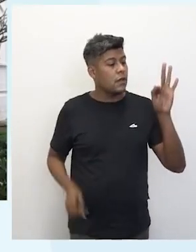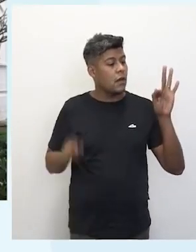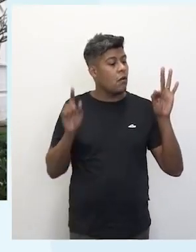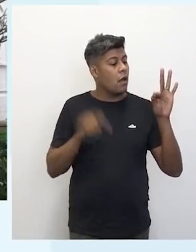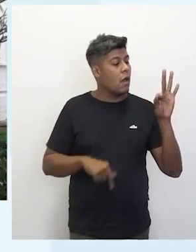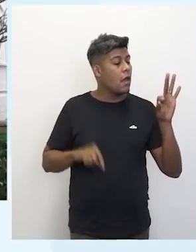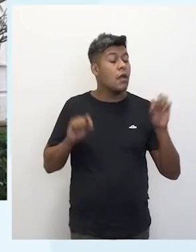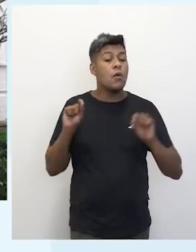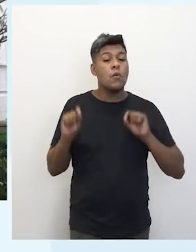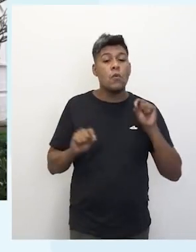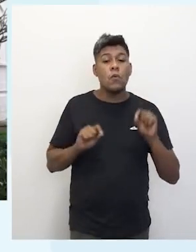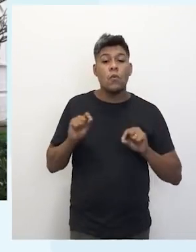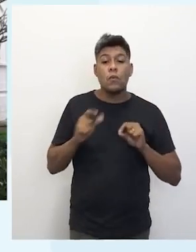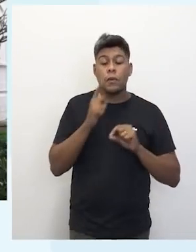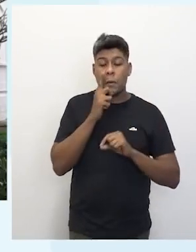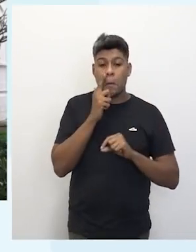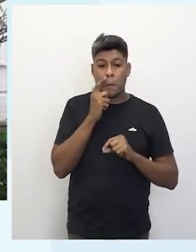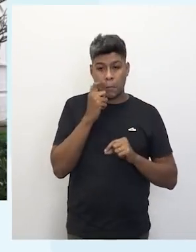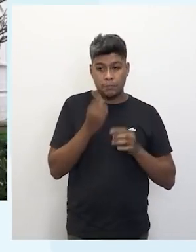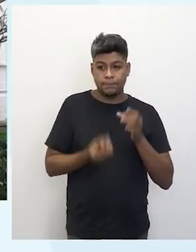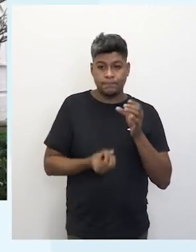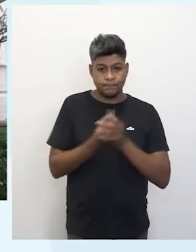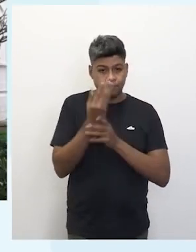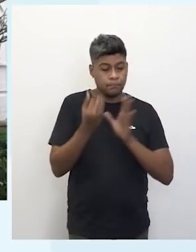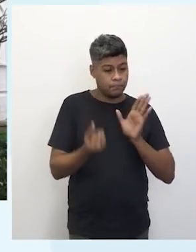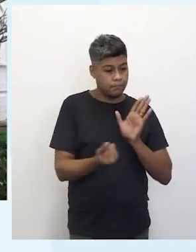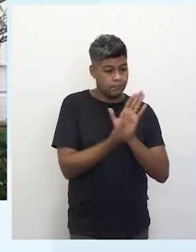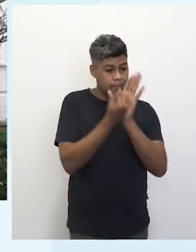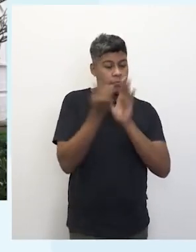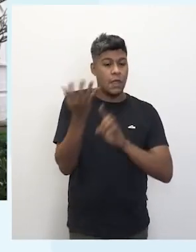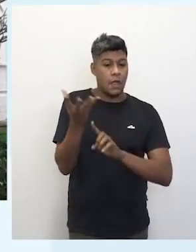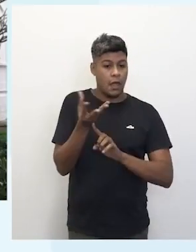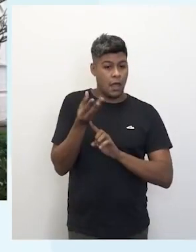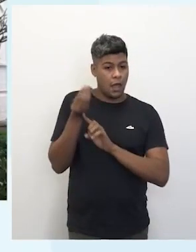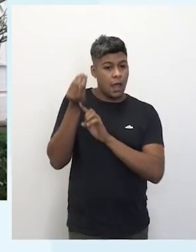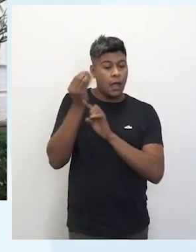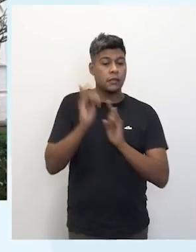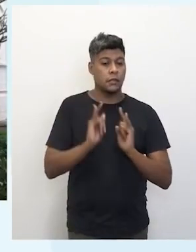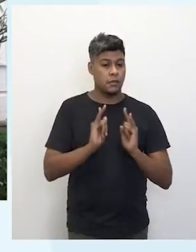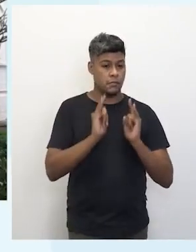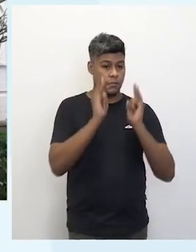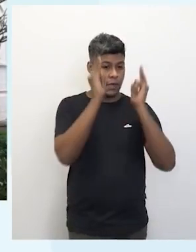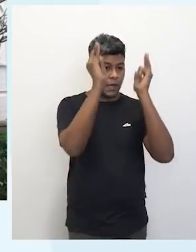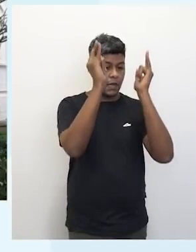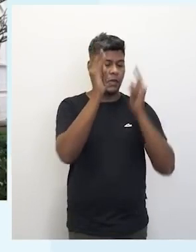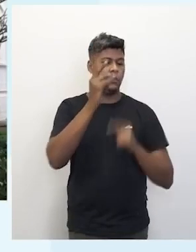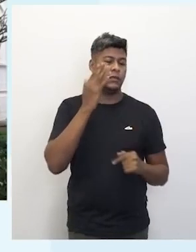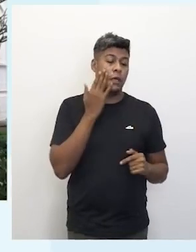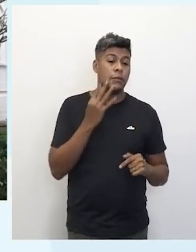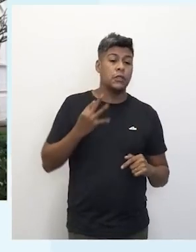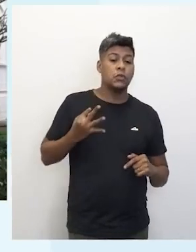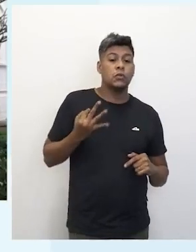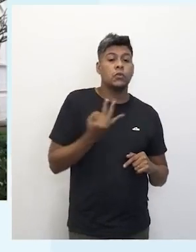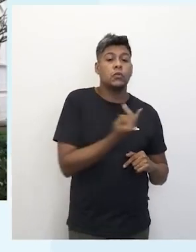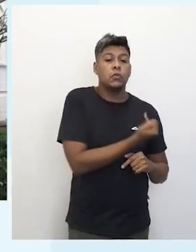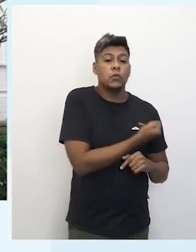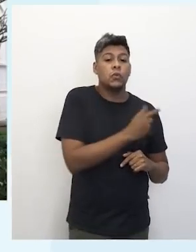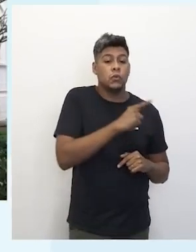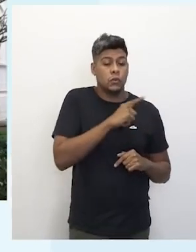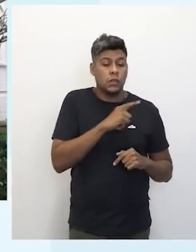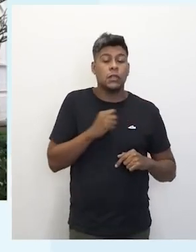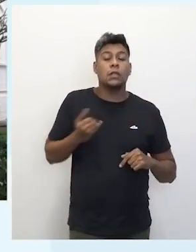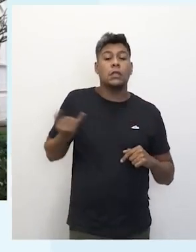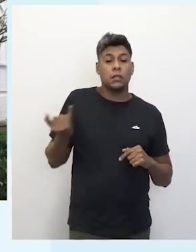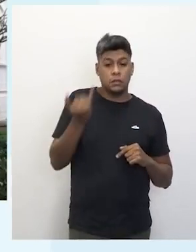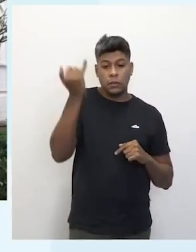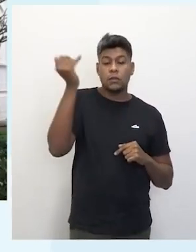órgão que produz o tombamento das obras artísticas, de prédios, enfim, de tudo que de tudo que tem relevância